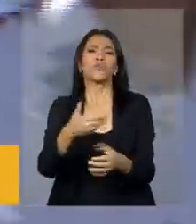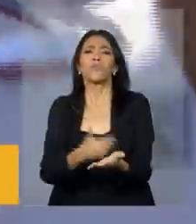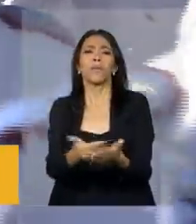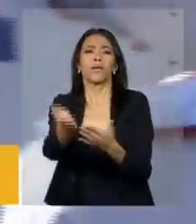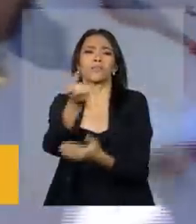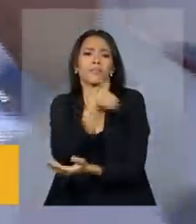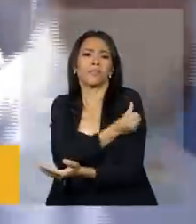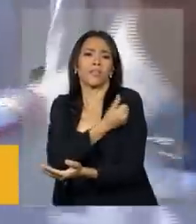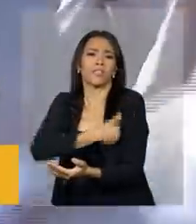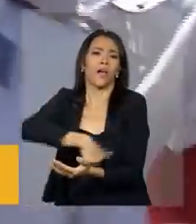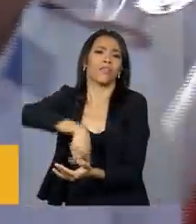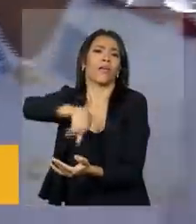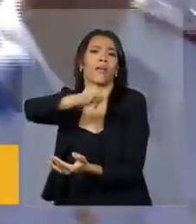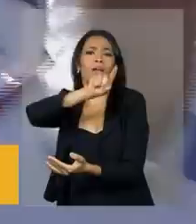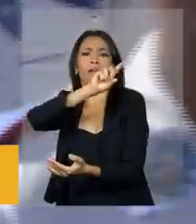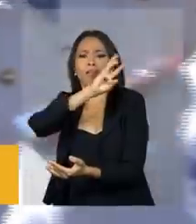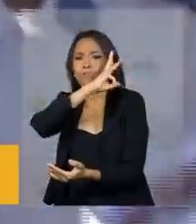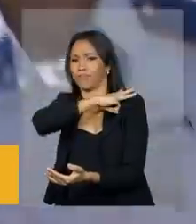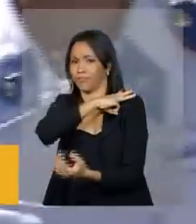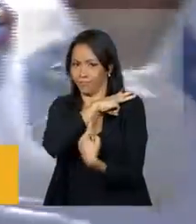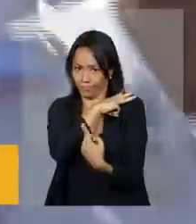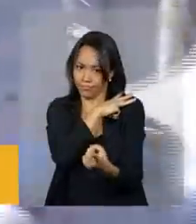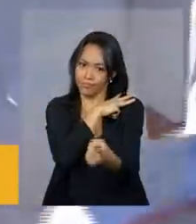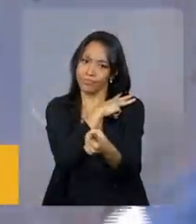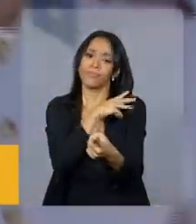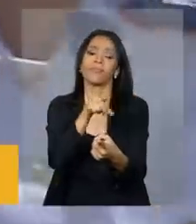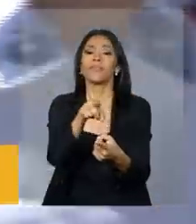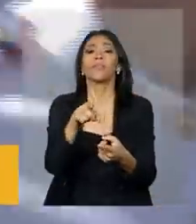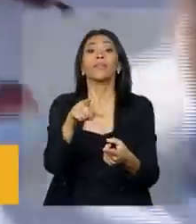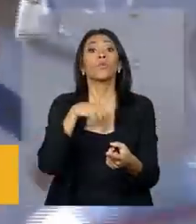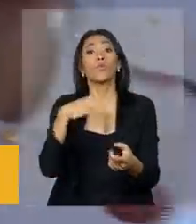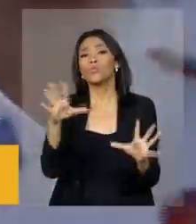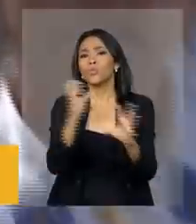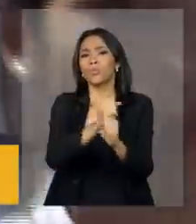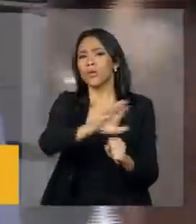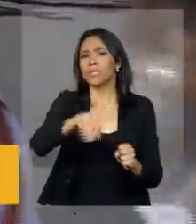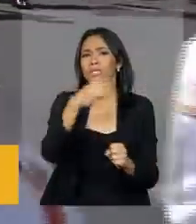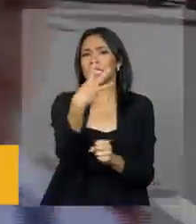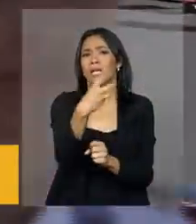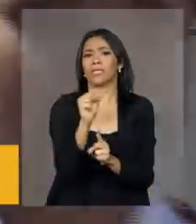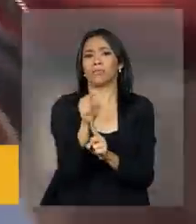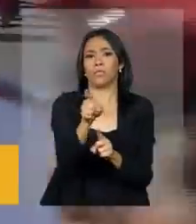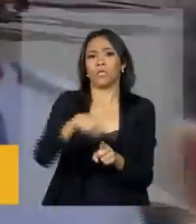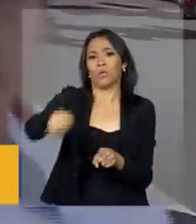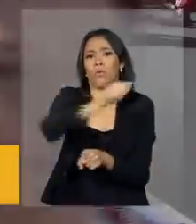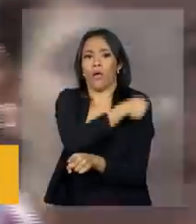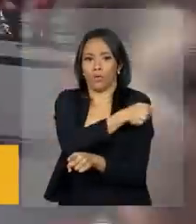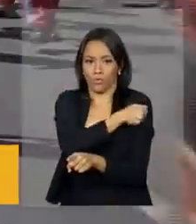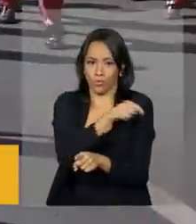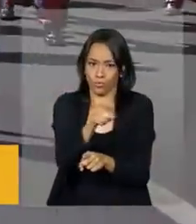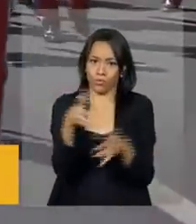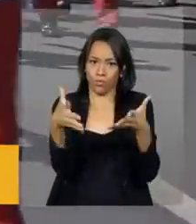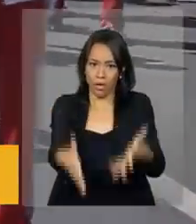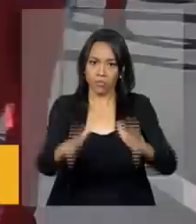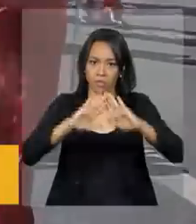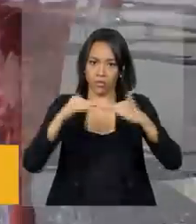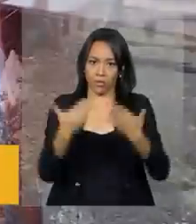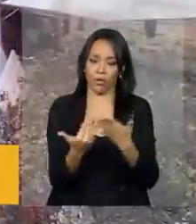ao terceiro ano do ensino médio. Atualmente está em torno de 3 mil alunos, com a